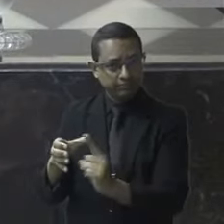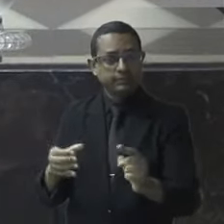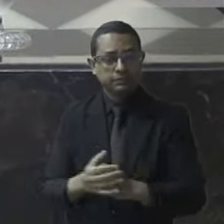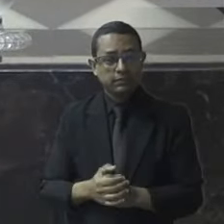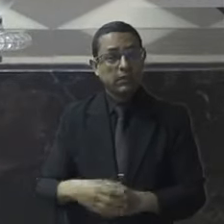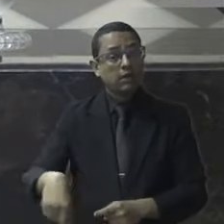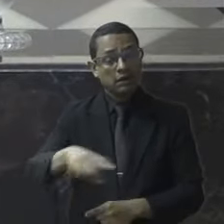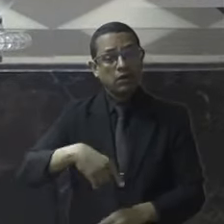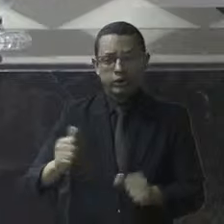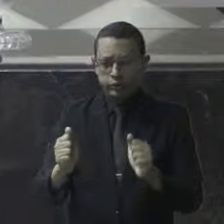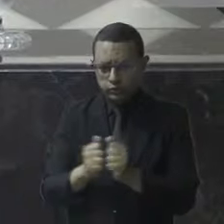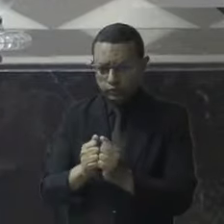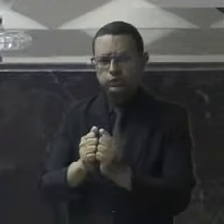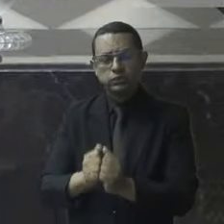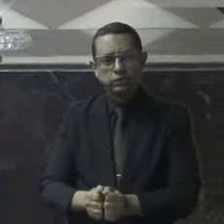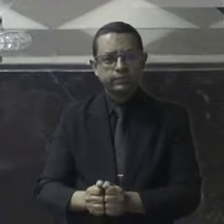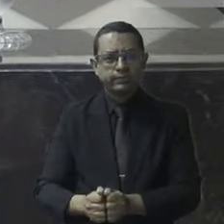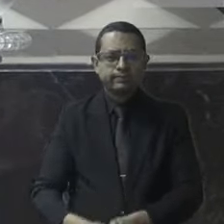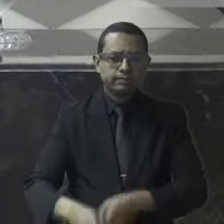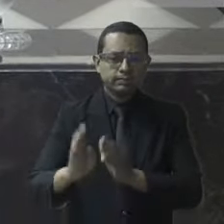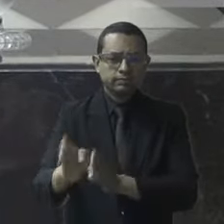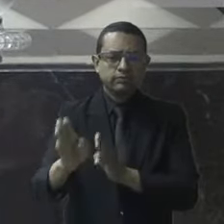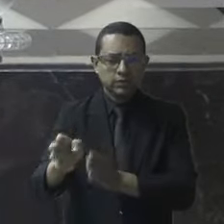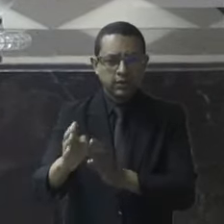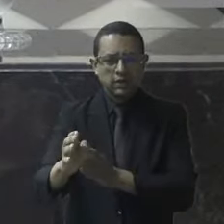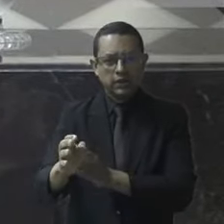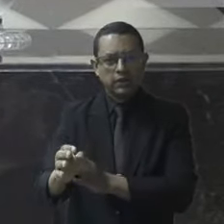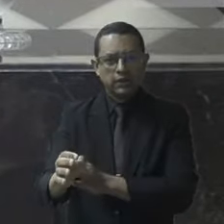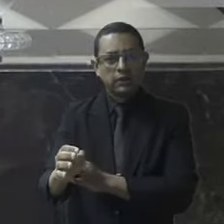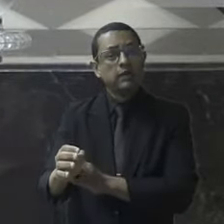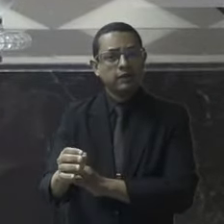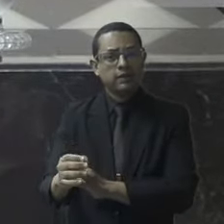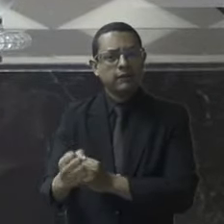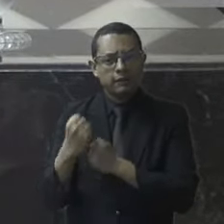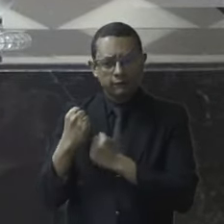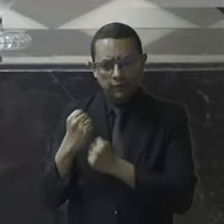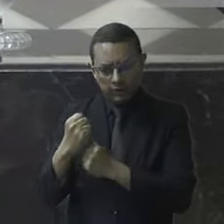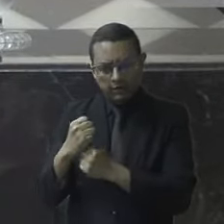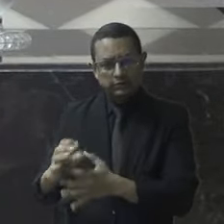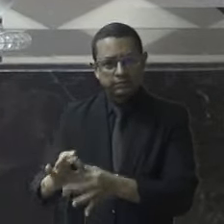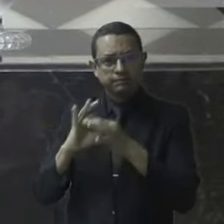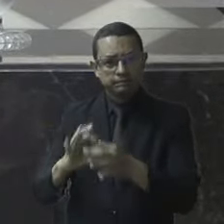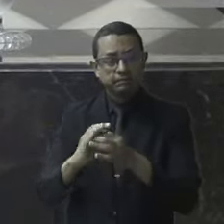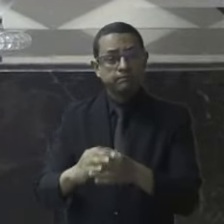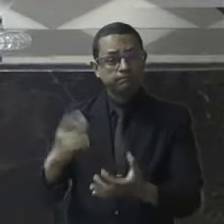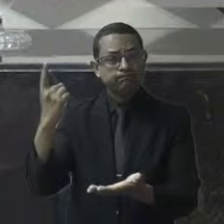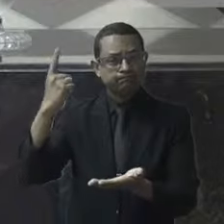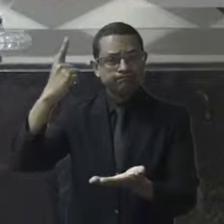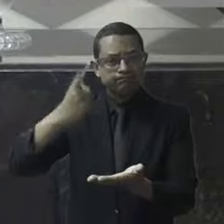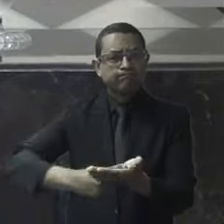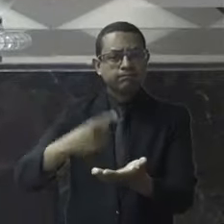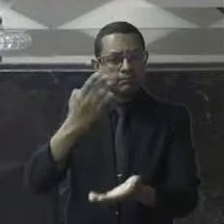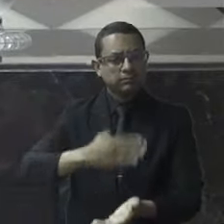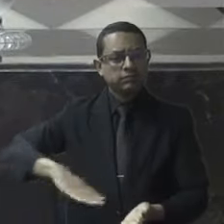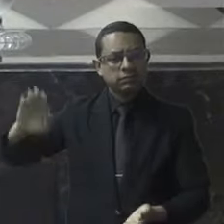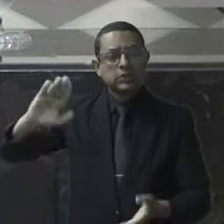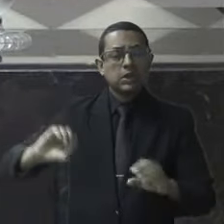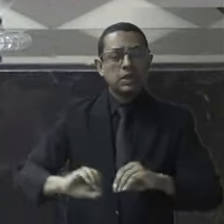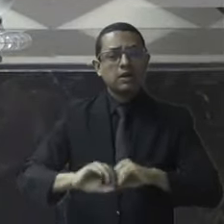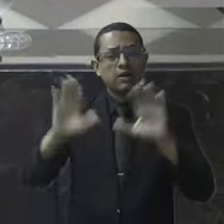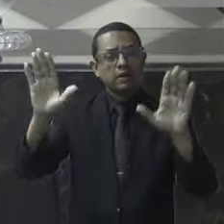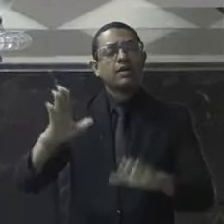seguir juntos, fortalecendo nossos laços e o compromisso com a transparência e a